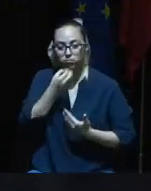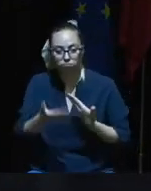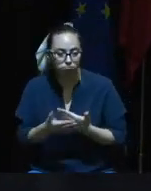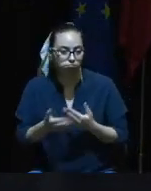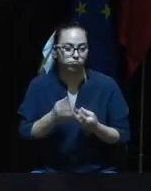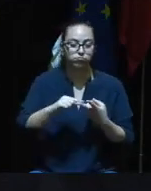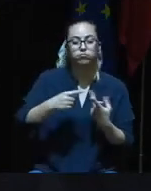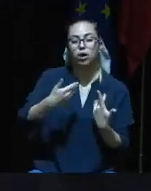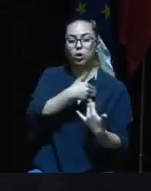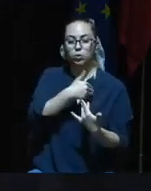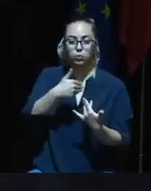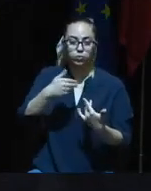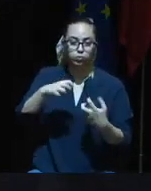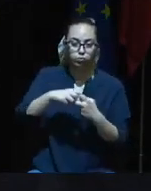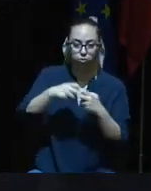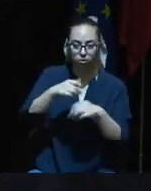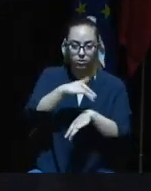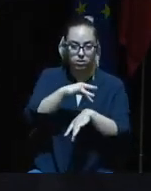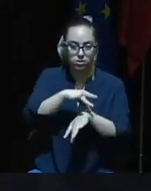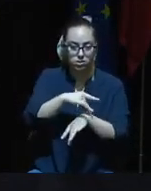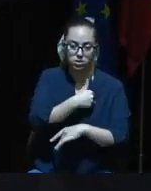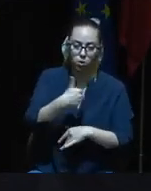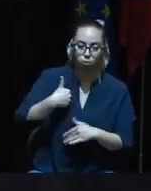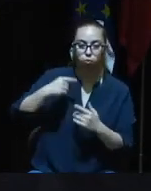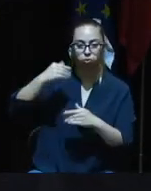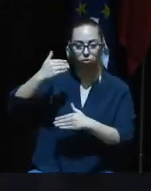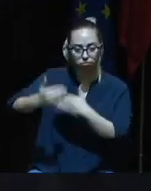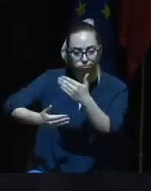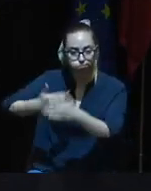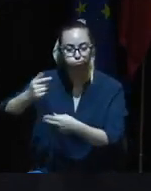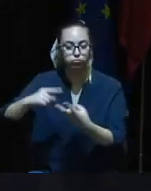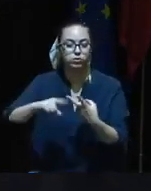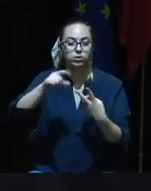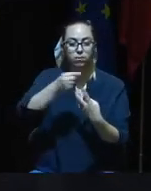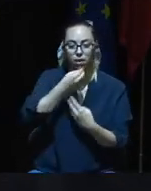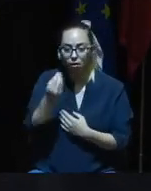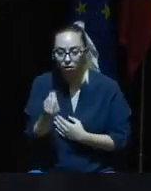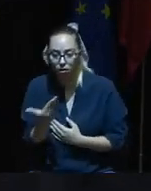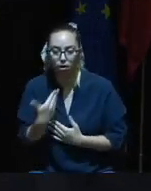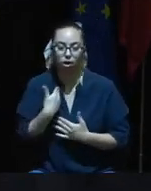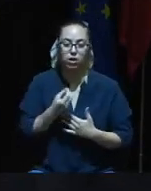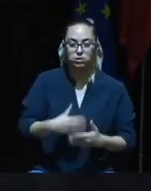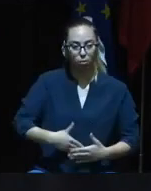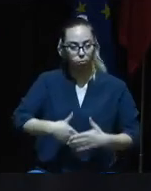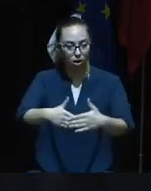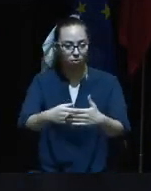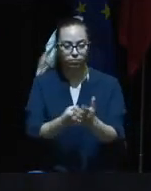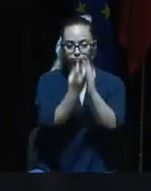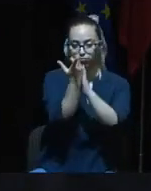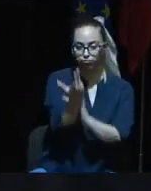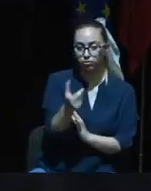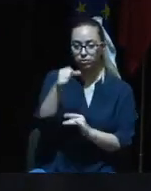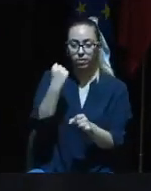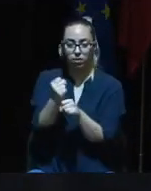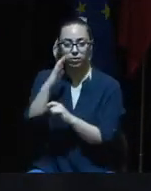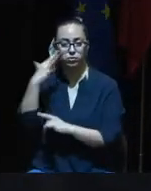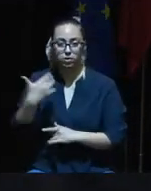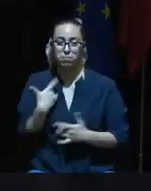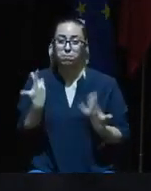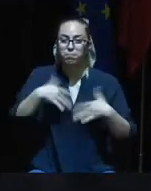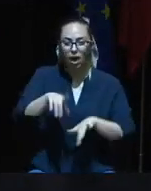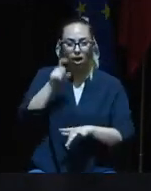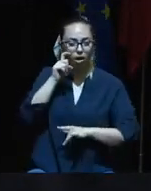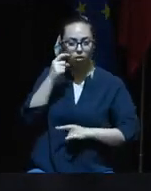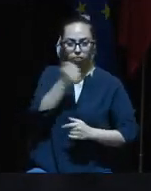doenças crônicas grávidas crianças e também pessoas dispostas a trabalho exteriores mas não estamos necessariamente Seguros em casa